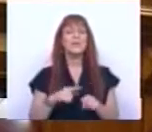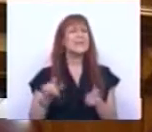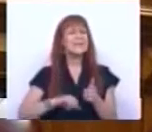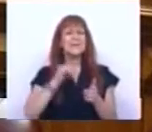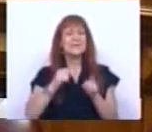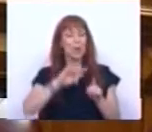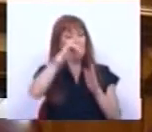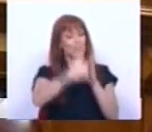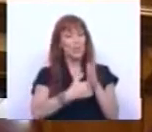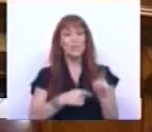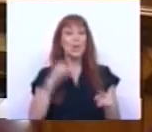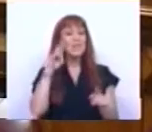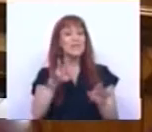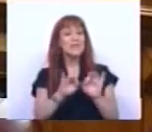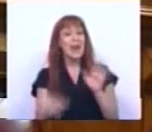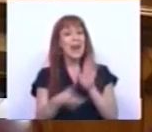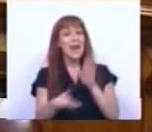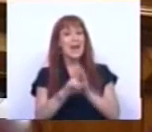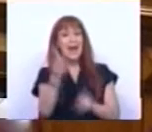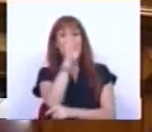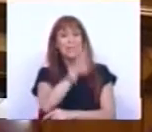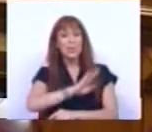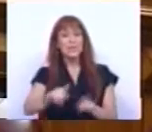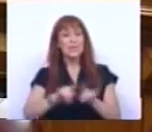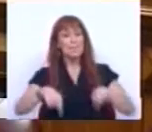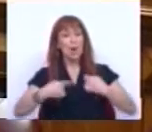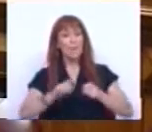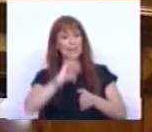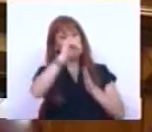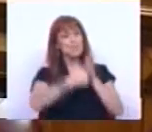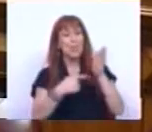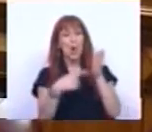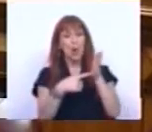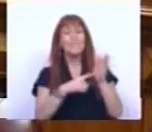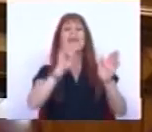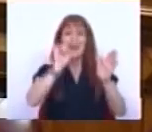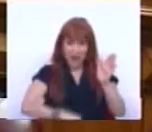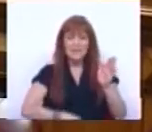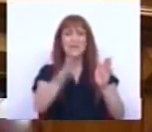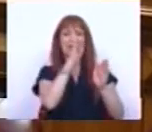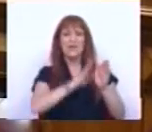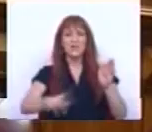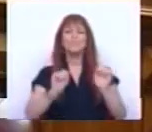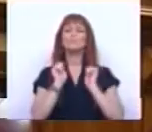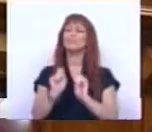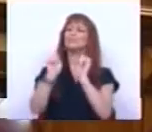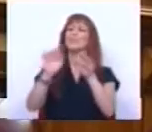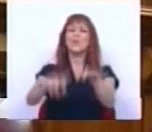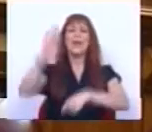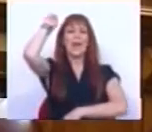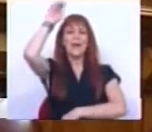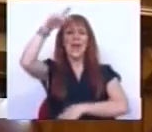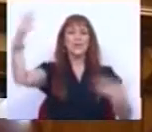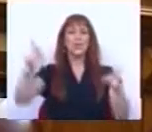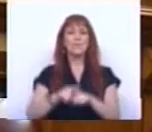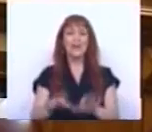assento constitucional, são vistas como leis de execução da própria Constituição e essa execução cabe à Assembleia da